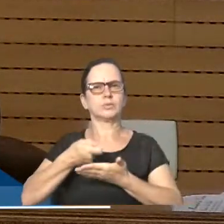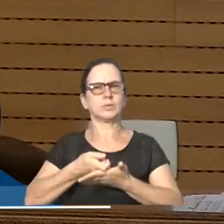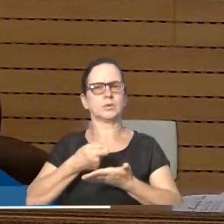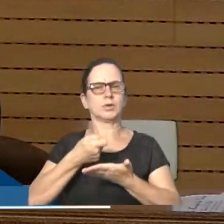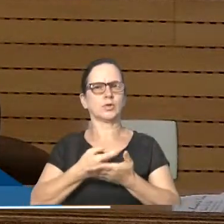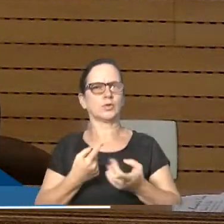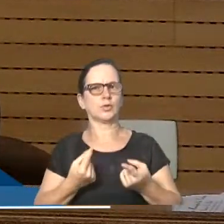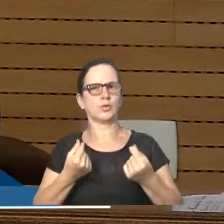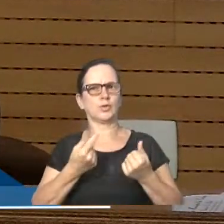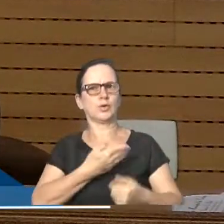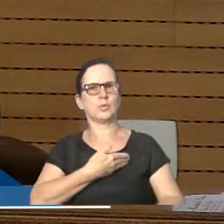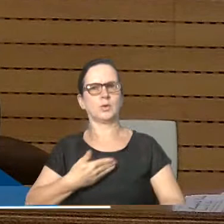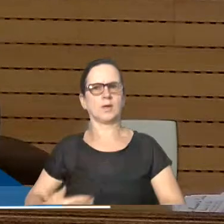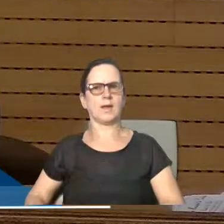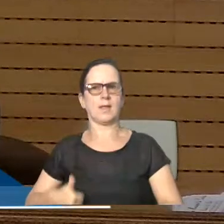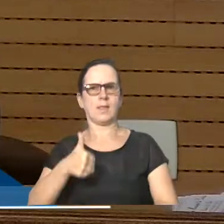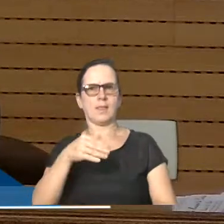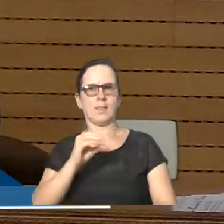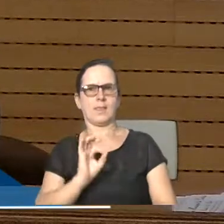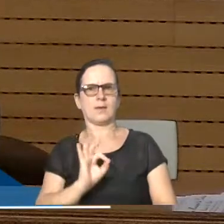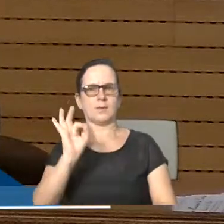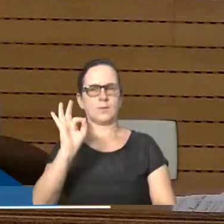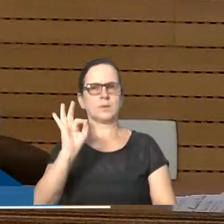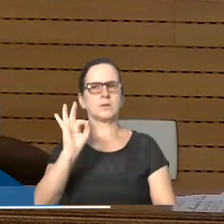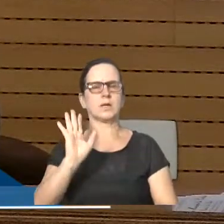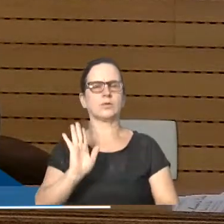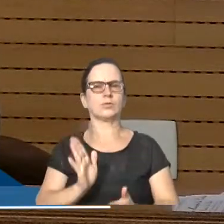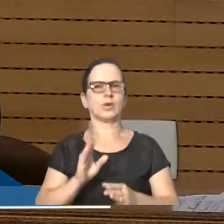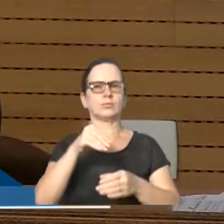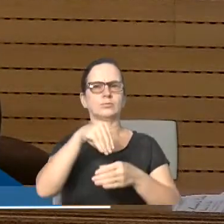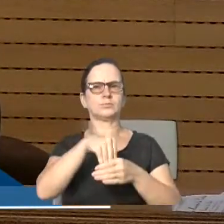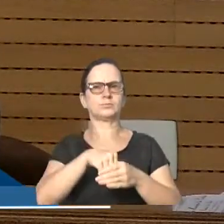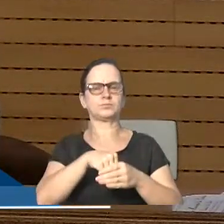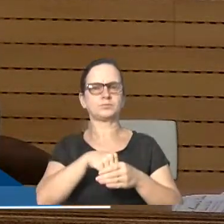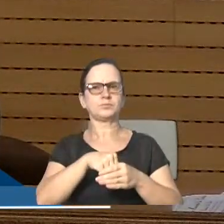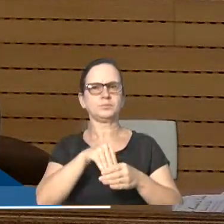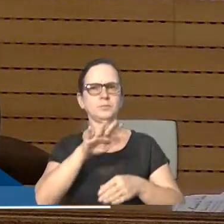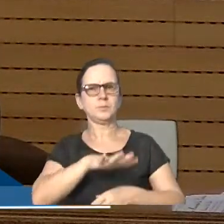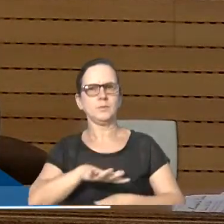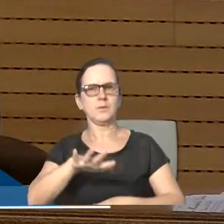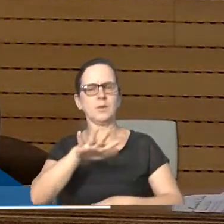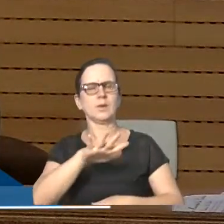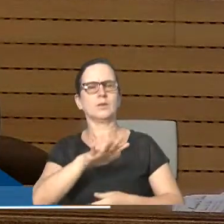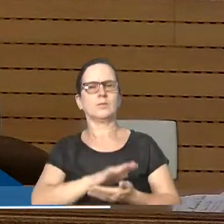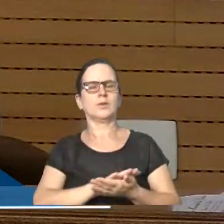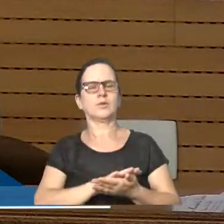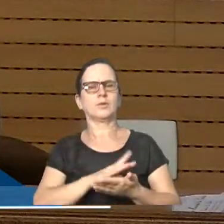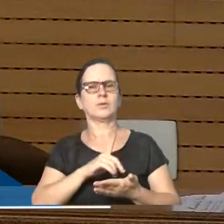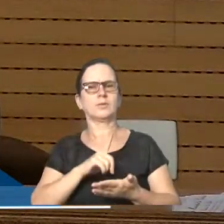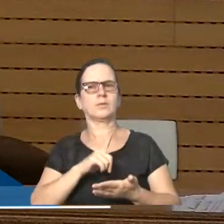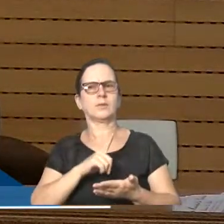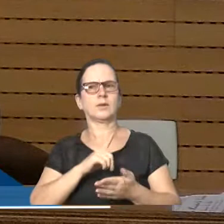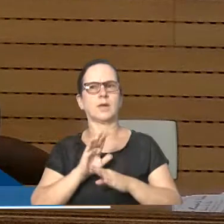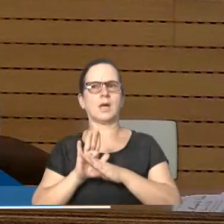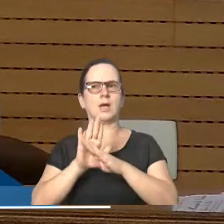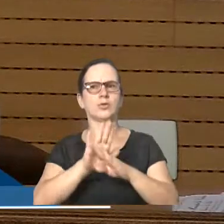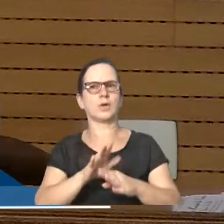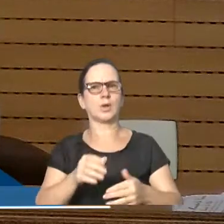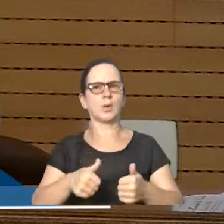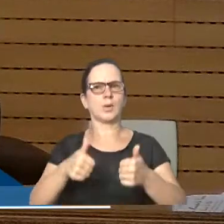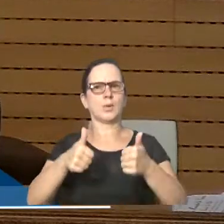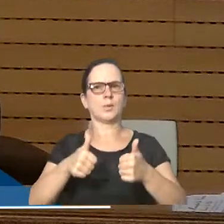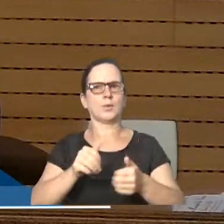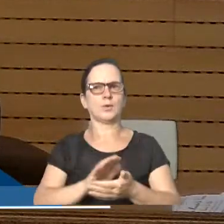públicos, 10% das unidades edificadas dentro do público-alvo do projeto serão reservadas para atendimento